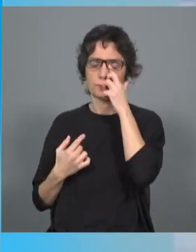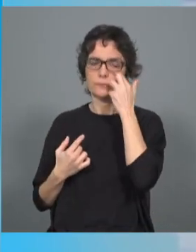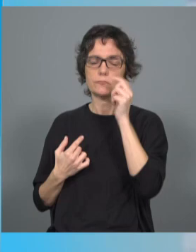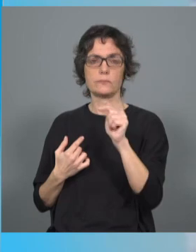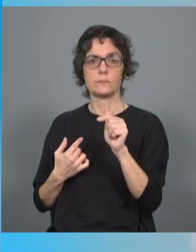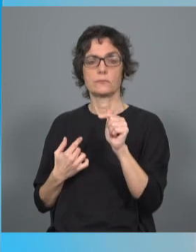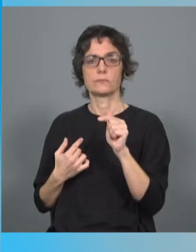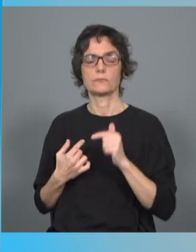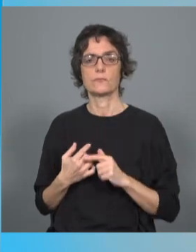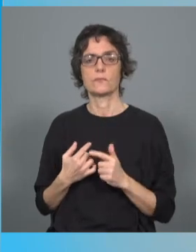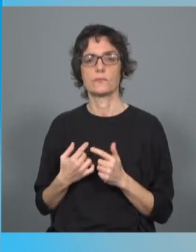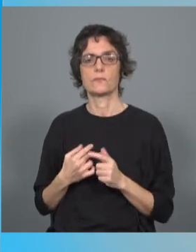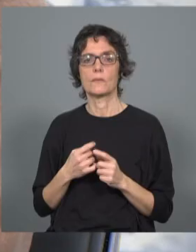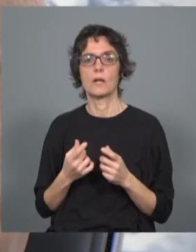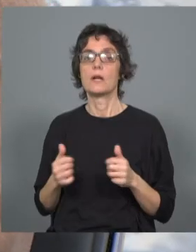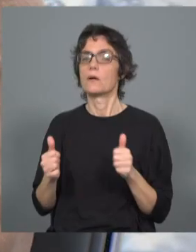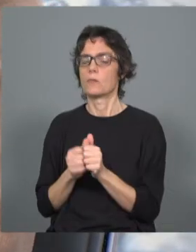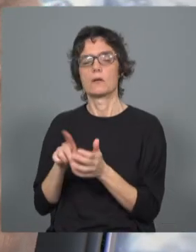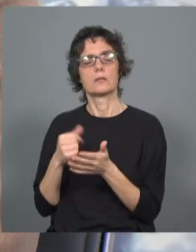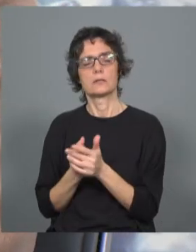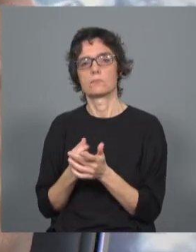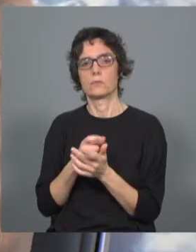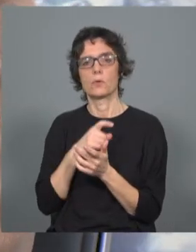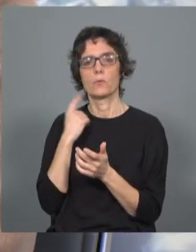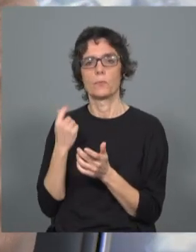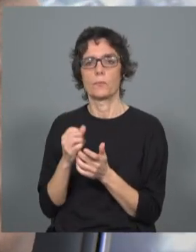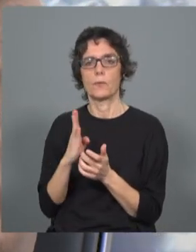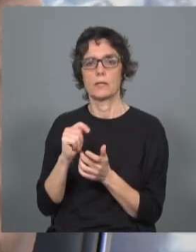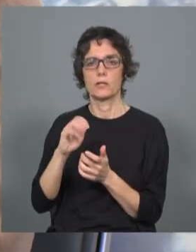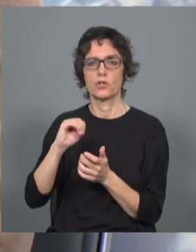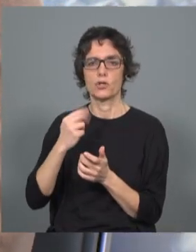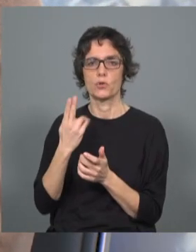sobretudo com um padre jesuíta, e que acabou por acontecer